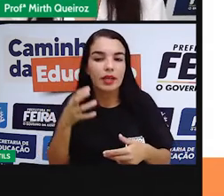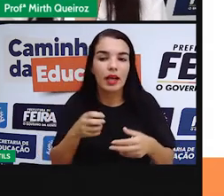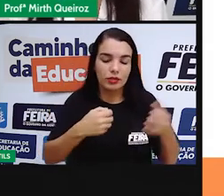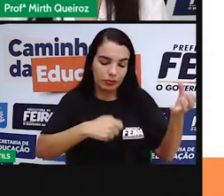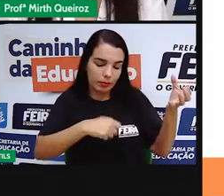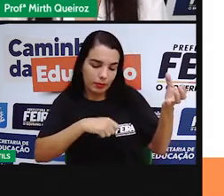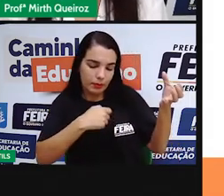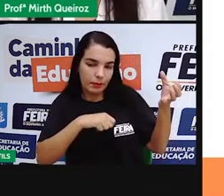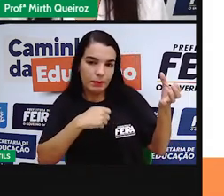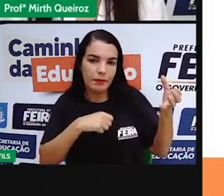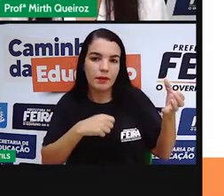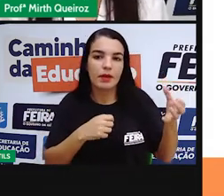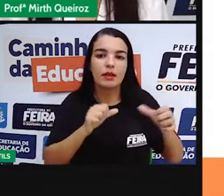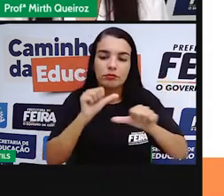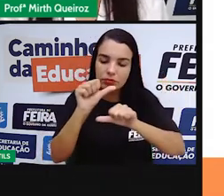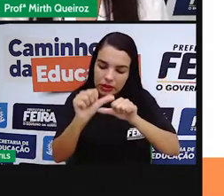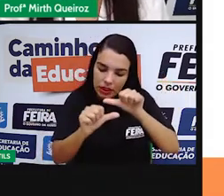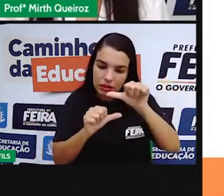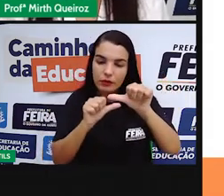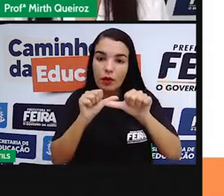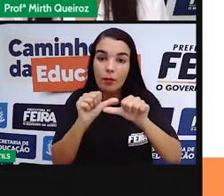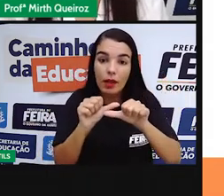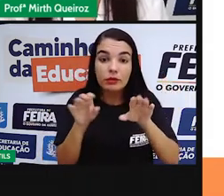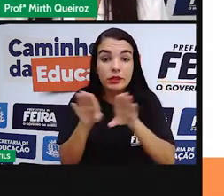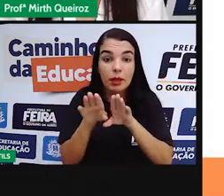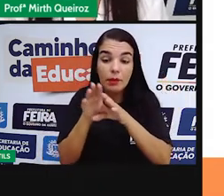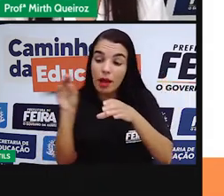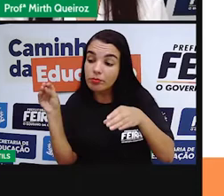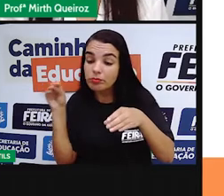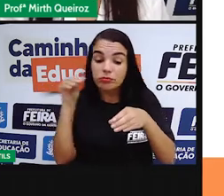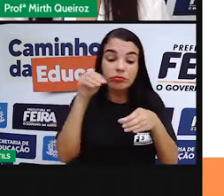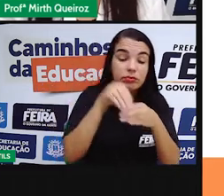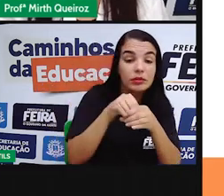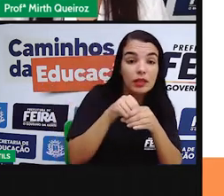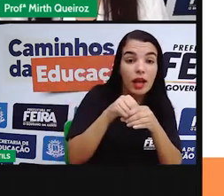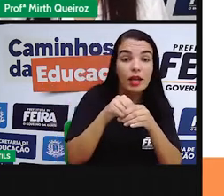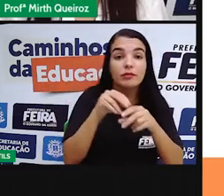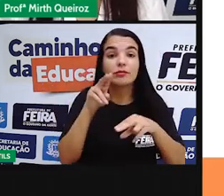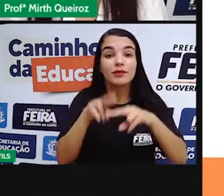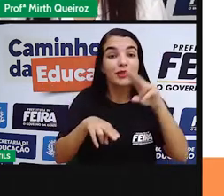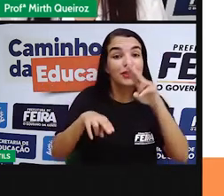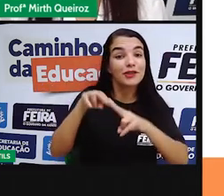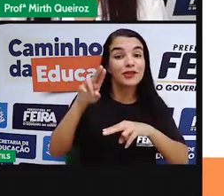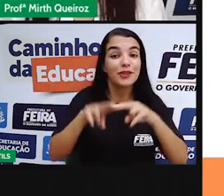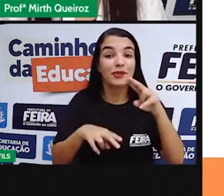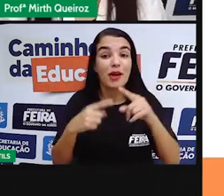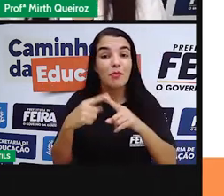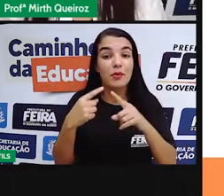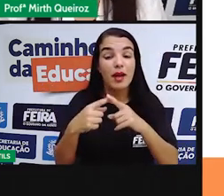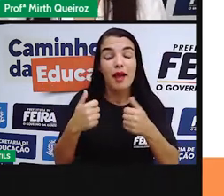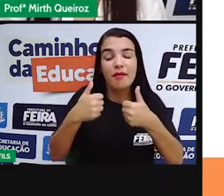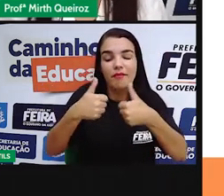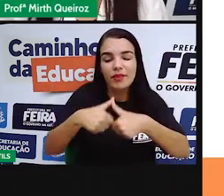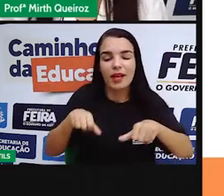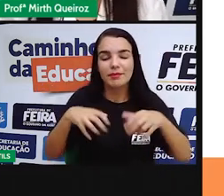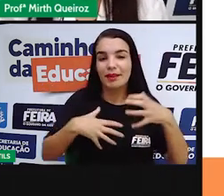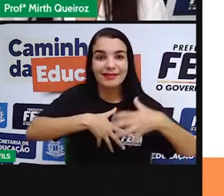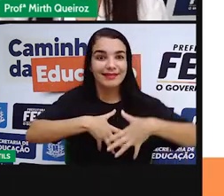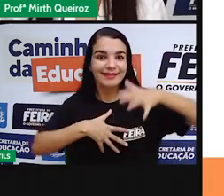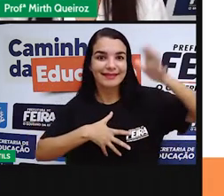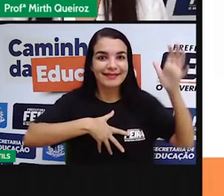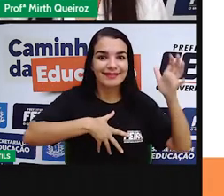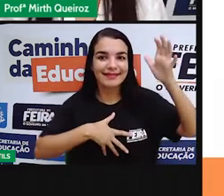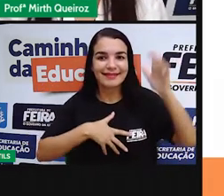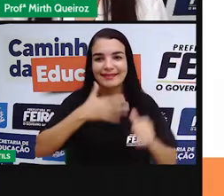instrumento musical que foi inserido aí na festa junina, que fez com que ela ficasse mais animada, mais agitada,